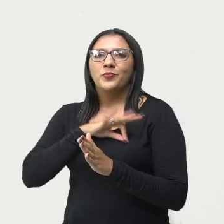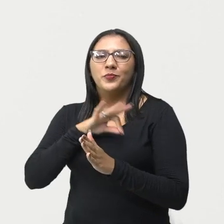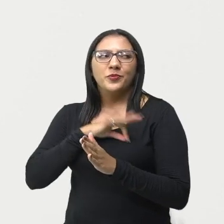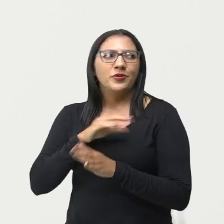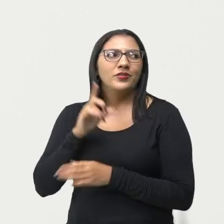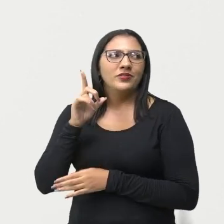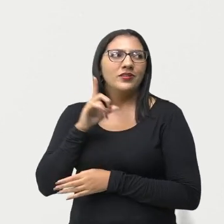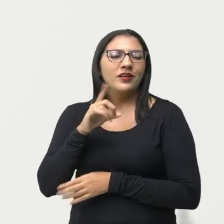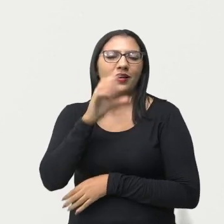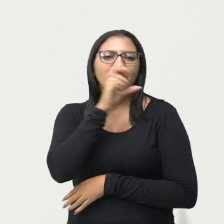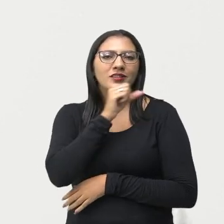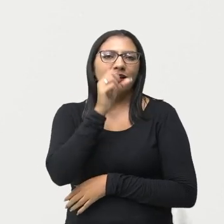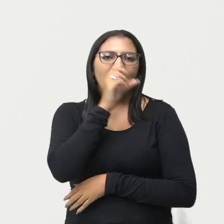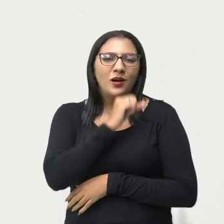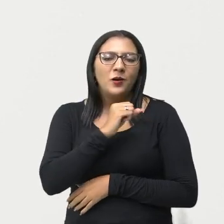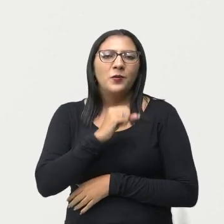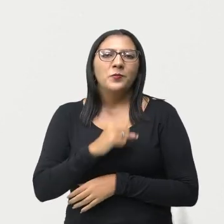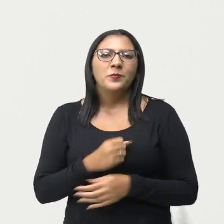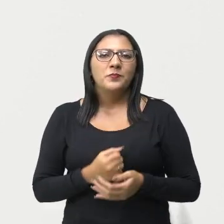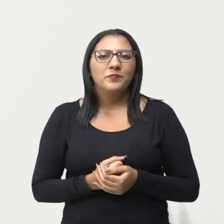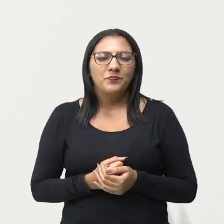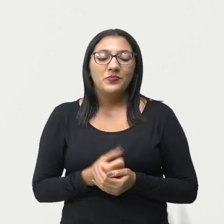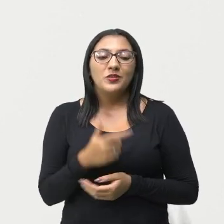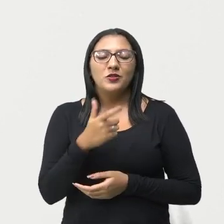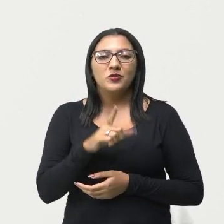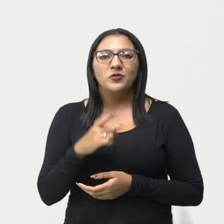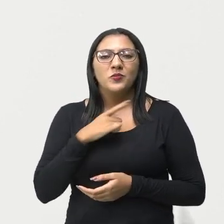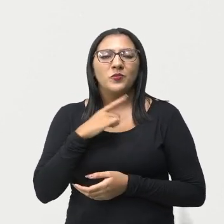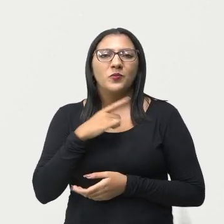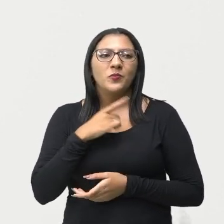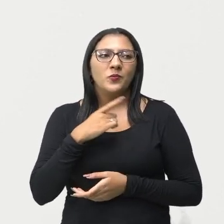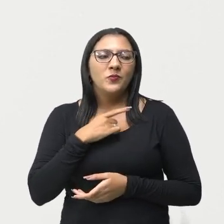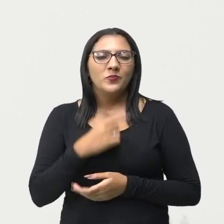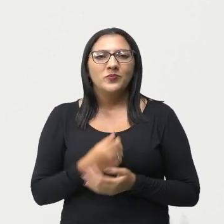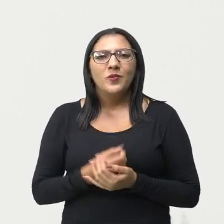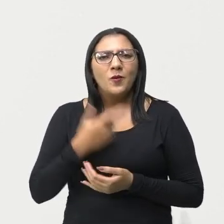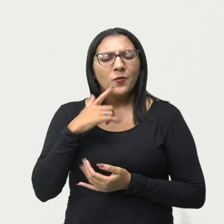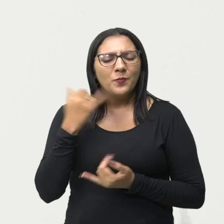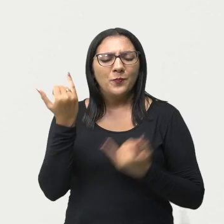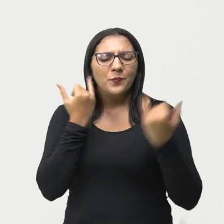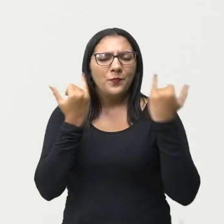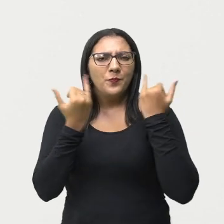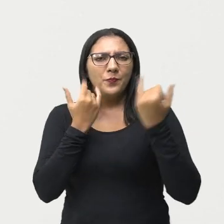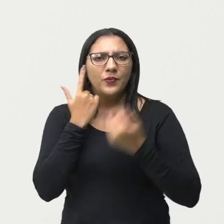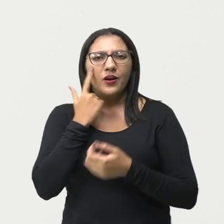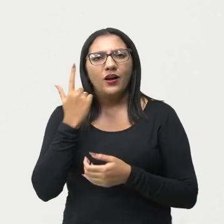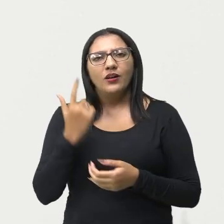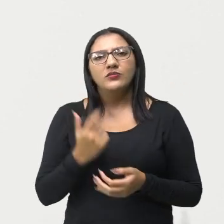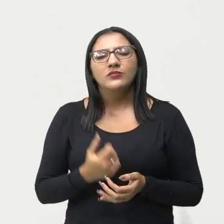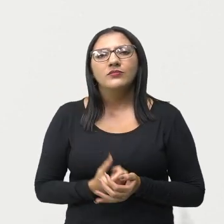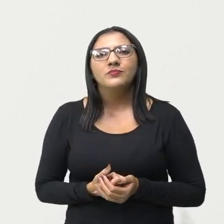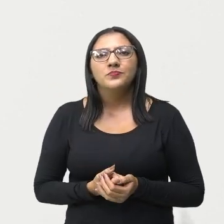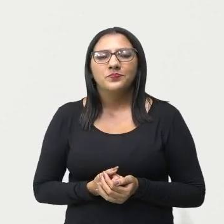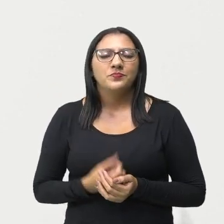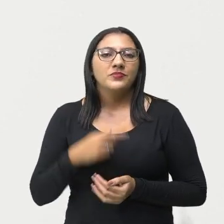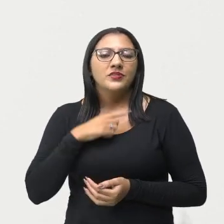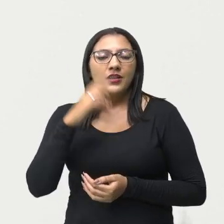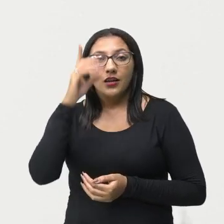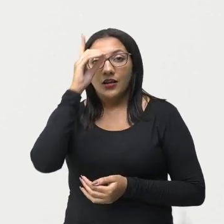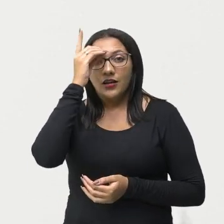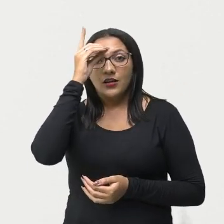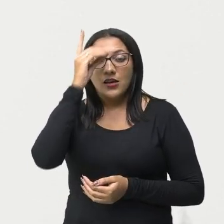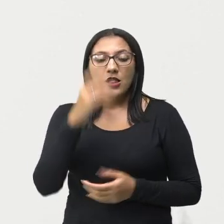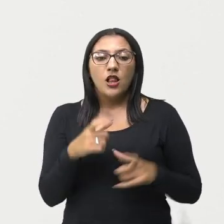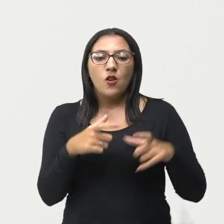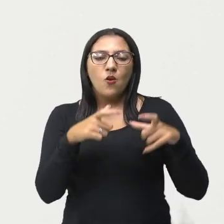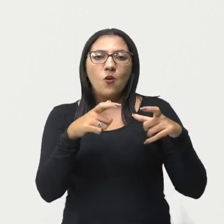no sábado. Então, mais uma vez, a gente vai ter aqui outras informações. Olha só, a gente tem a ideia de